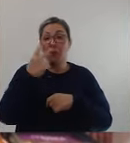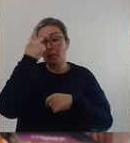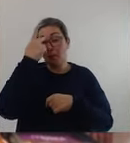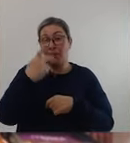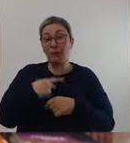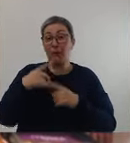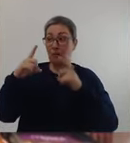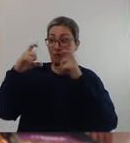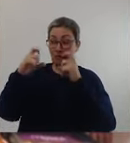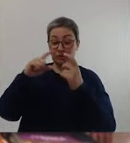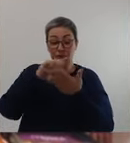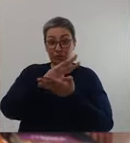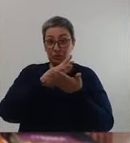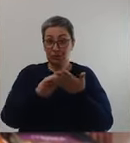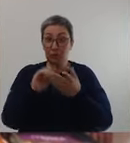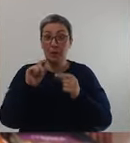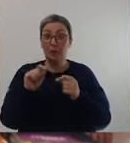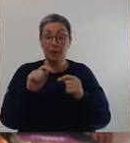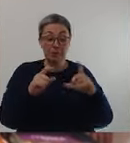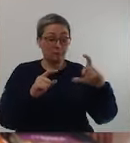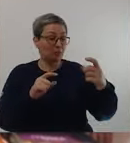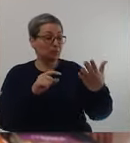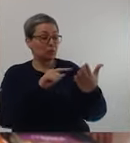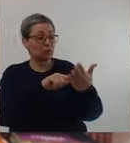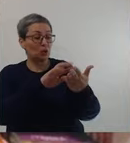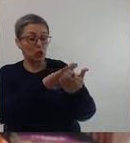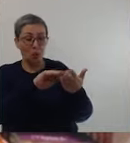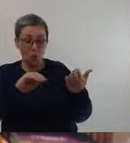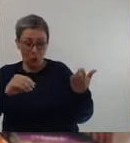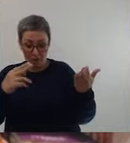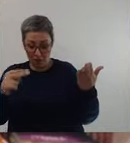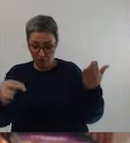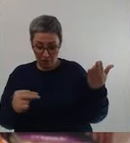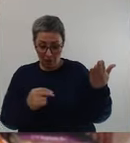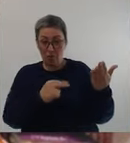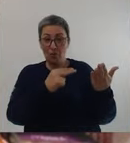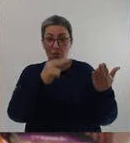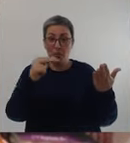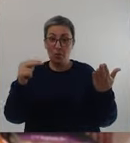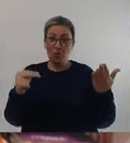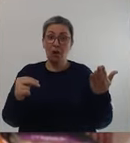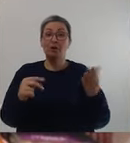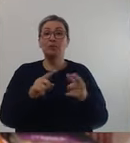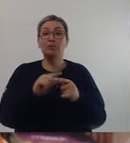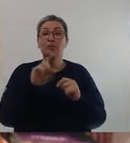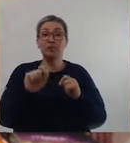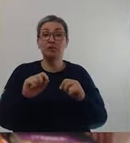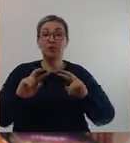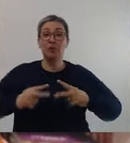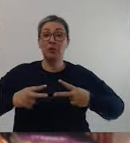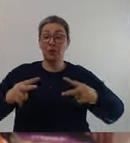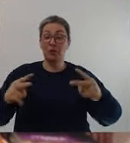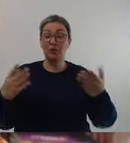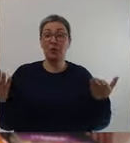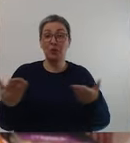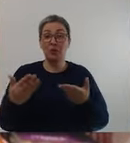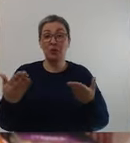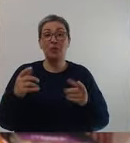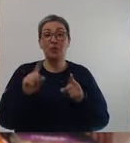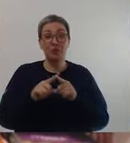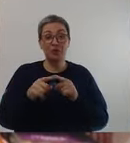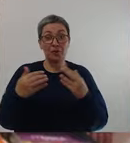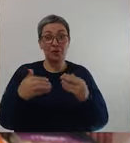um autorretrato dessa foto, tá? Então, pega aquela foto lá, você olha lá, copia e compartilha